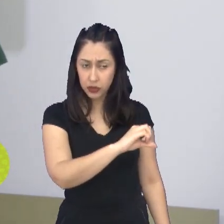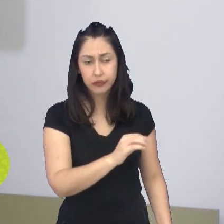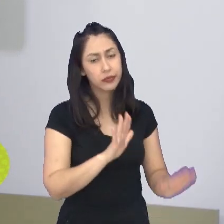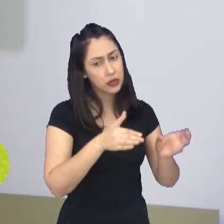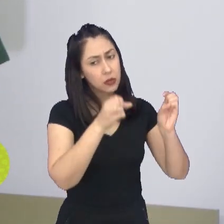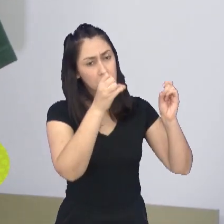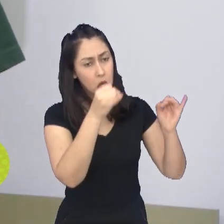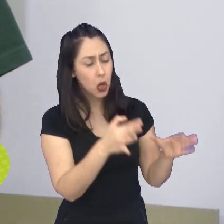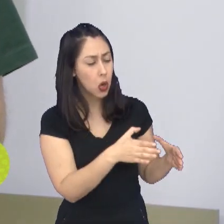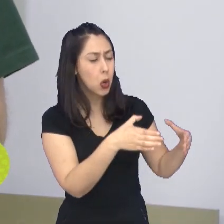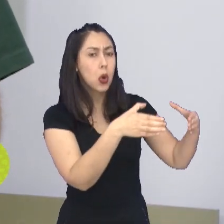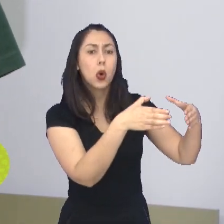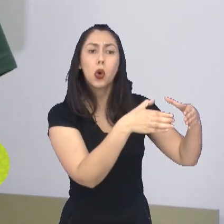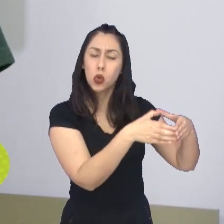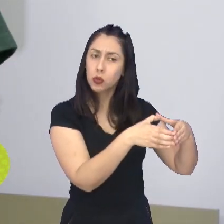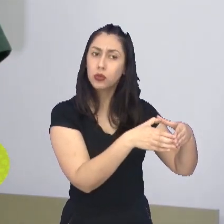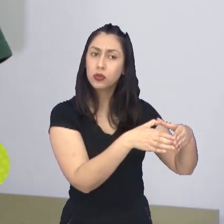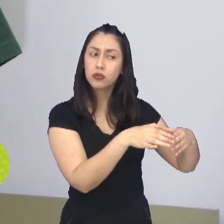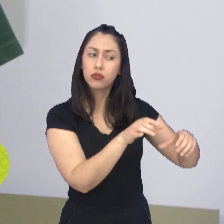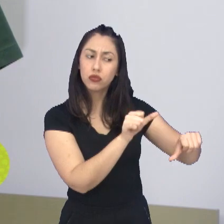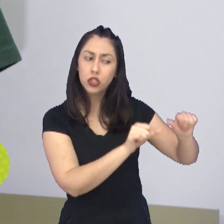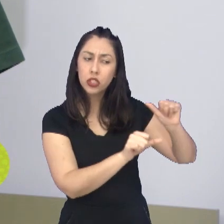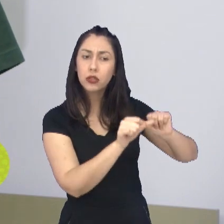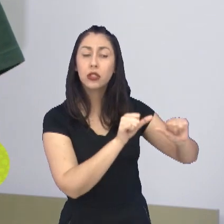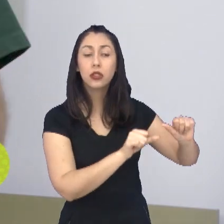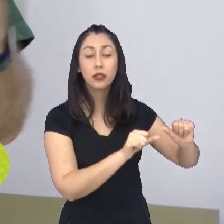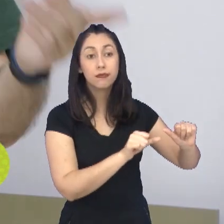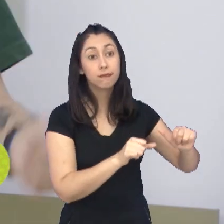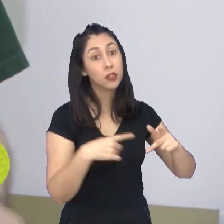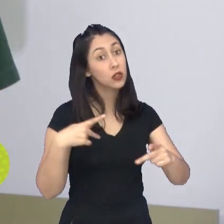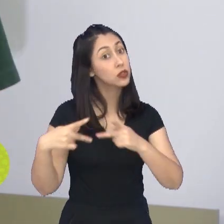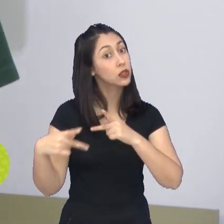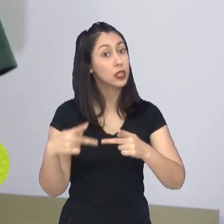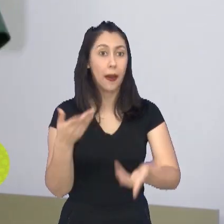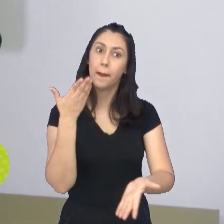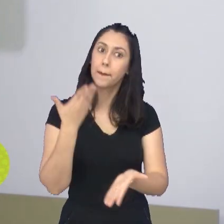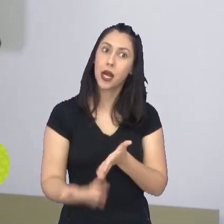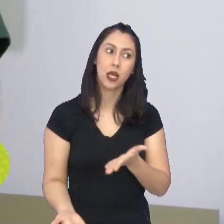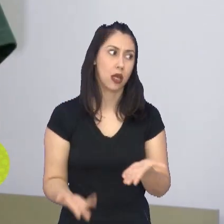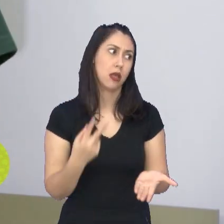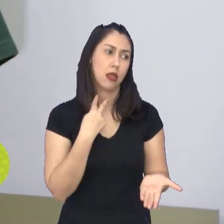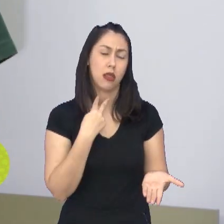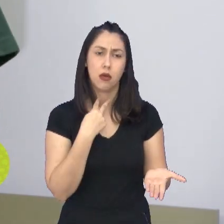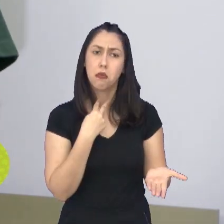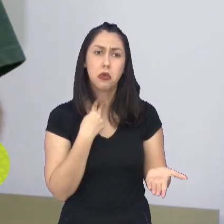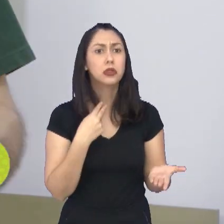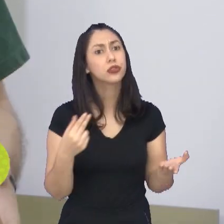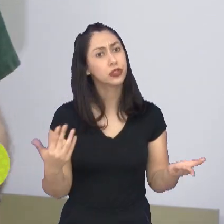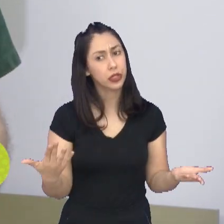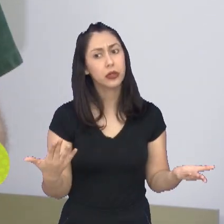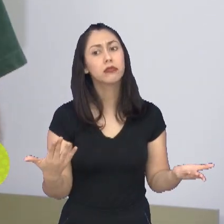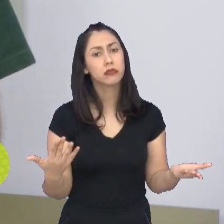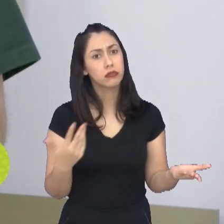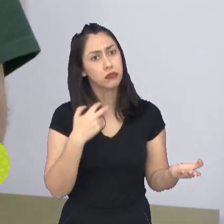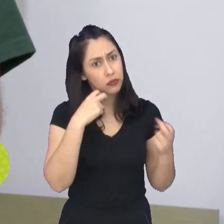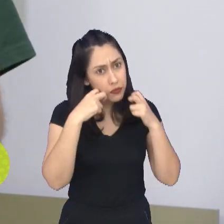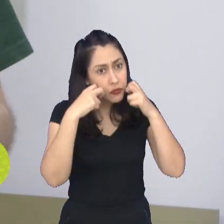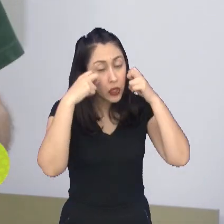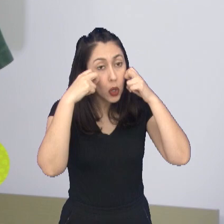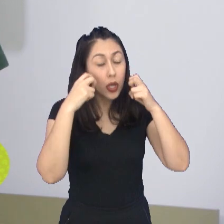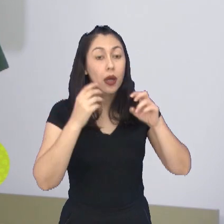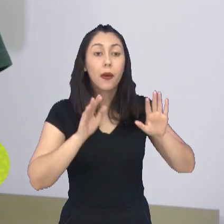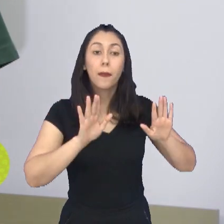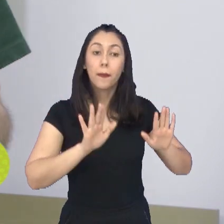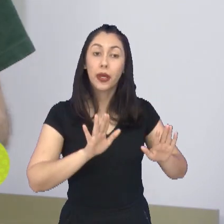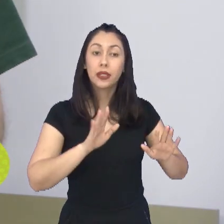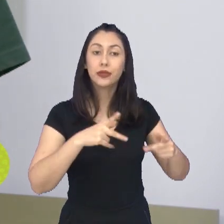né, o Pinheiros vindo com um time alternativo, São José seria pior se São José perdesse para esse time alternativo do Pinheiros, aí seria muito vergonhoso. Mas como